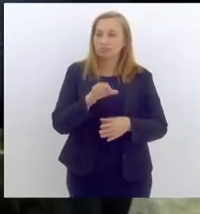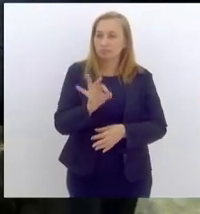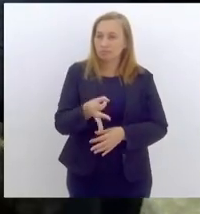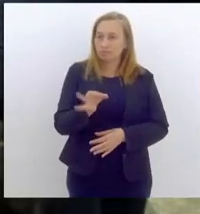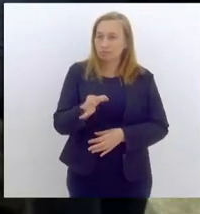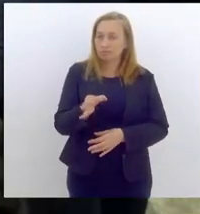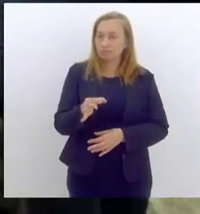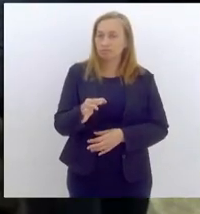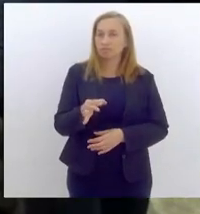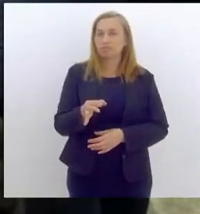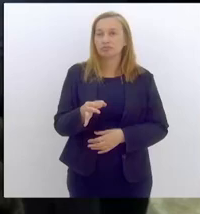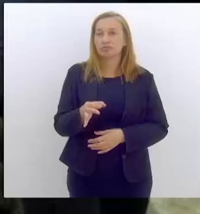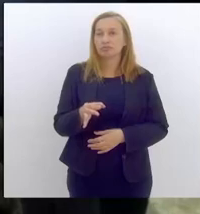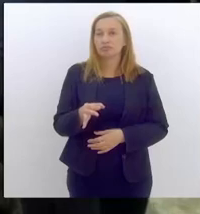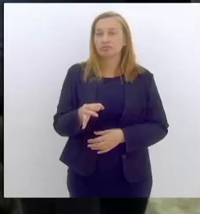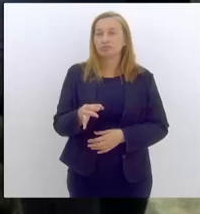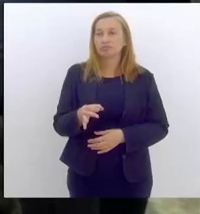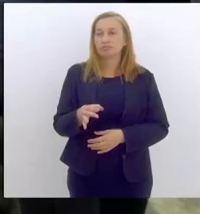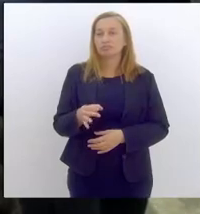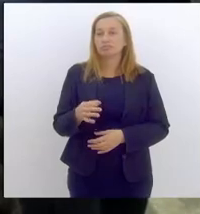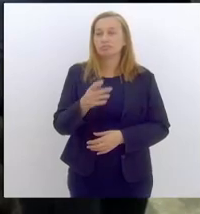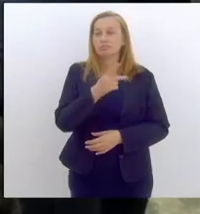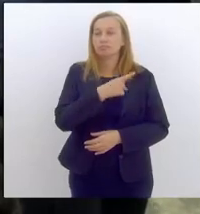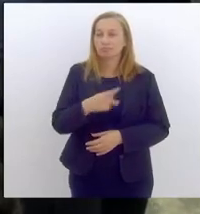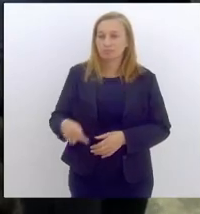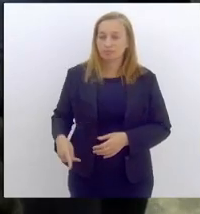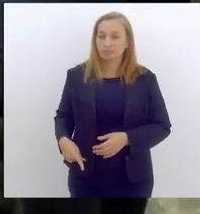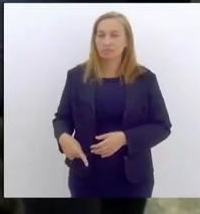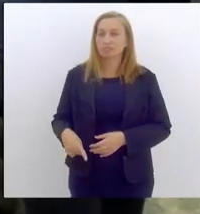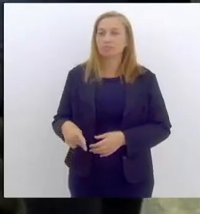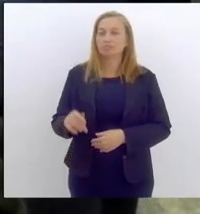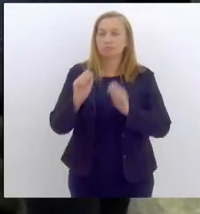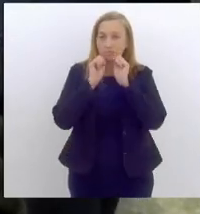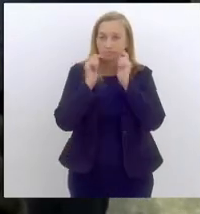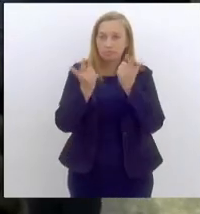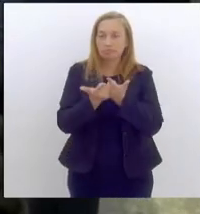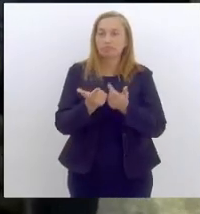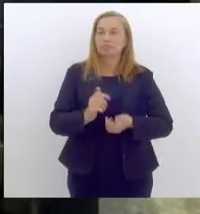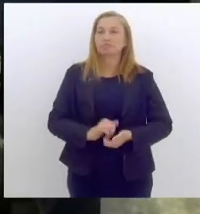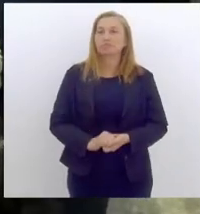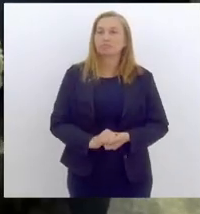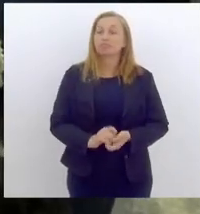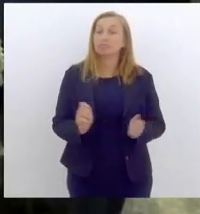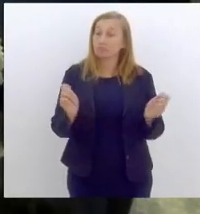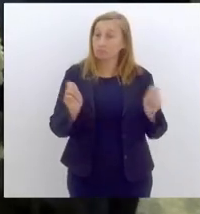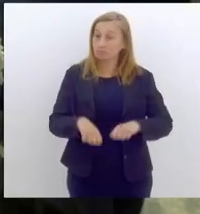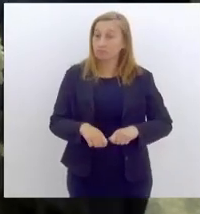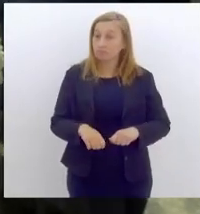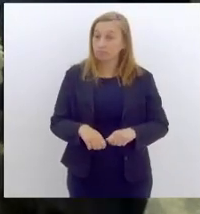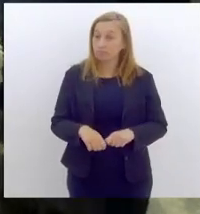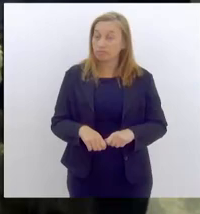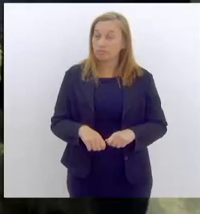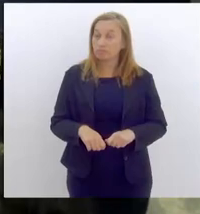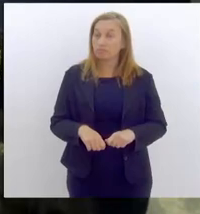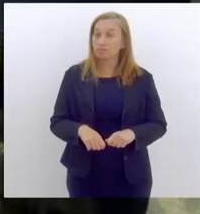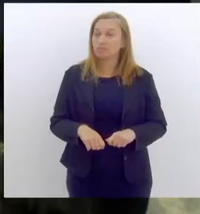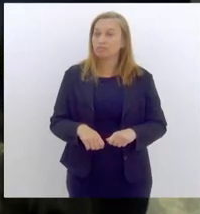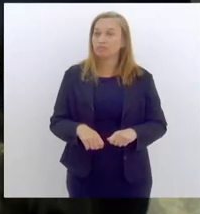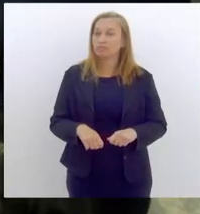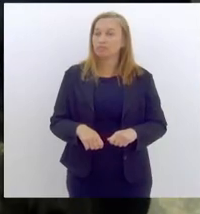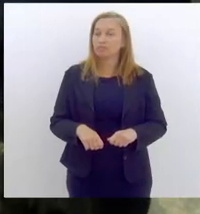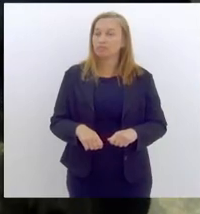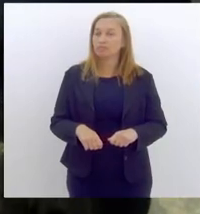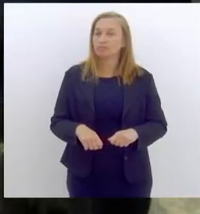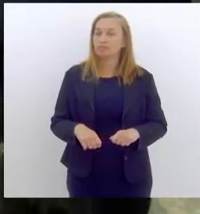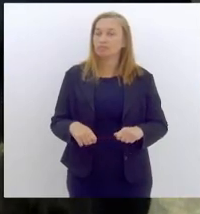sagrará presidente da Assembleia Legislativa, terá capacidade de agregação,